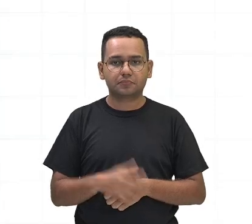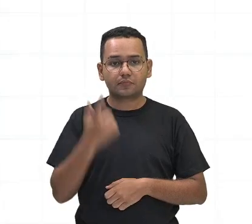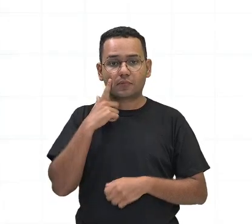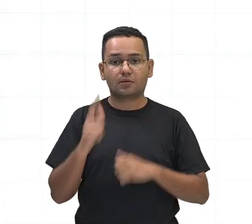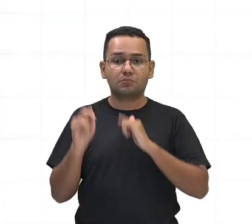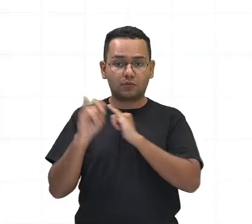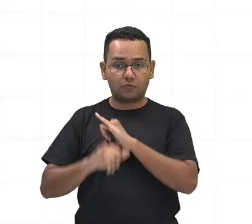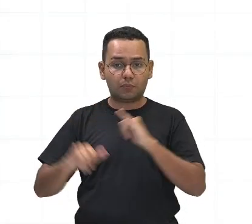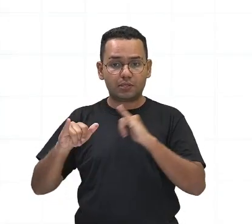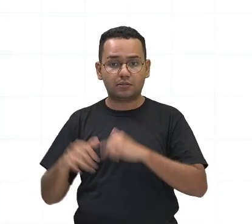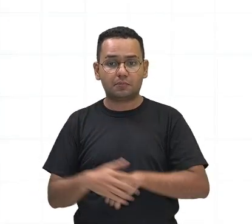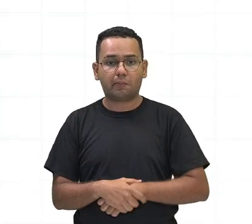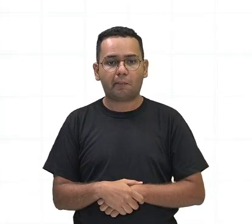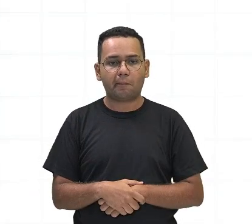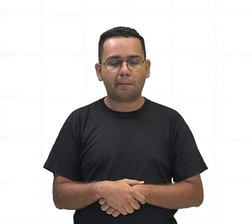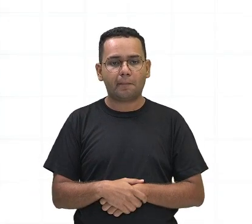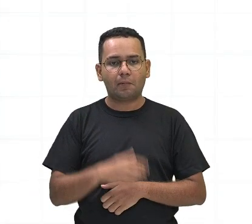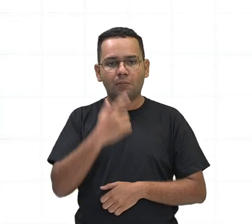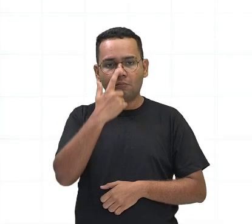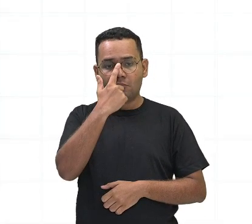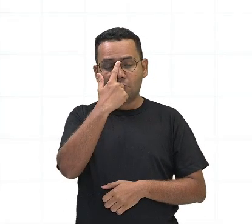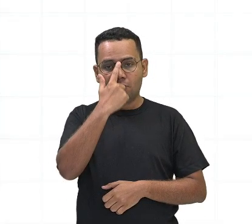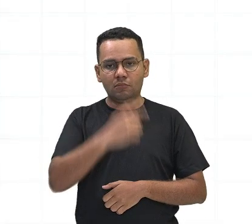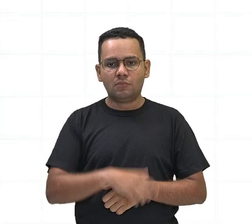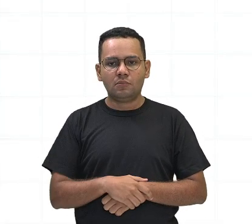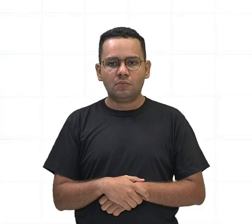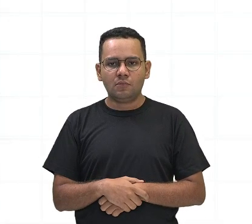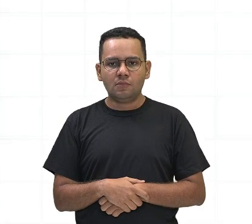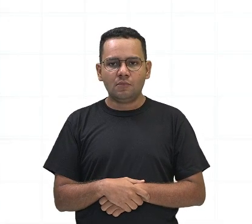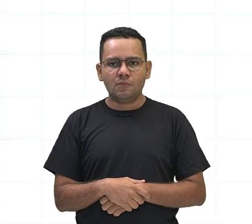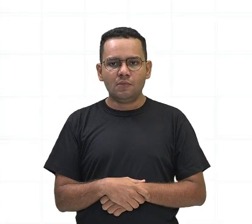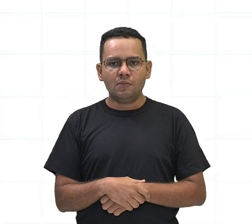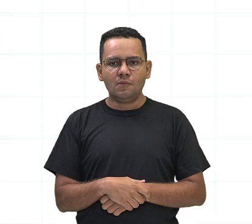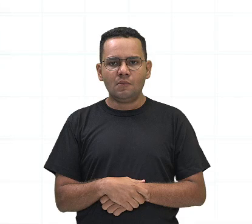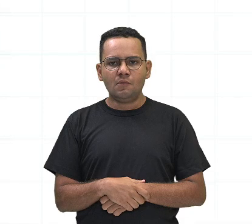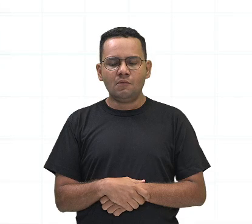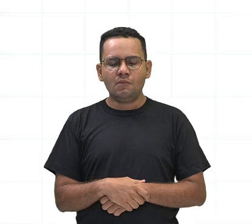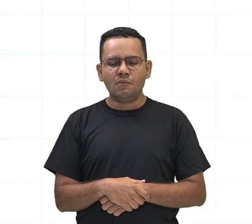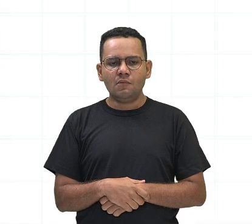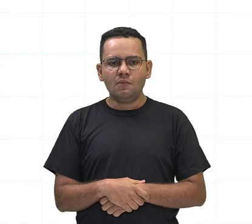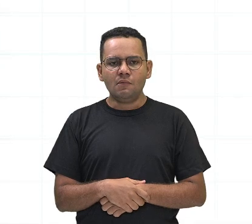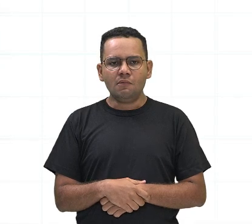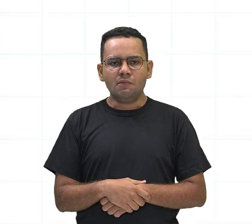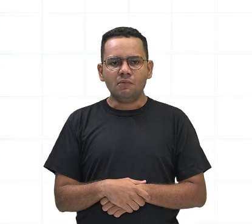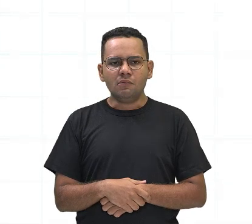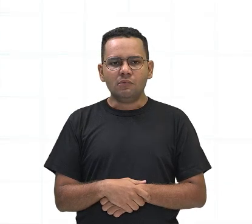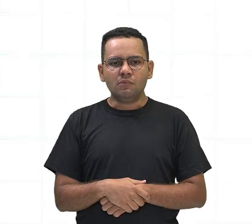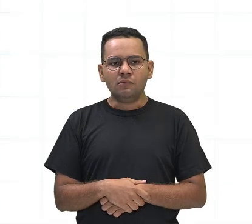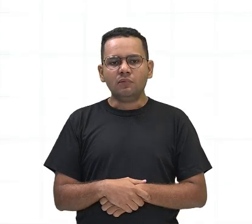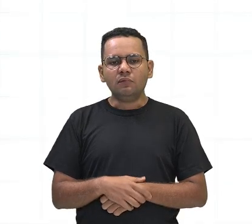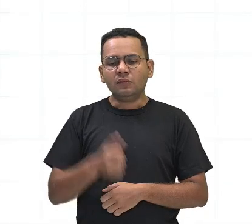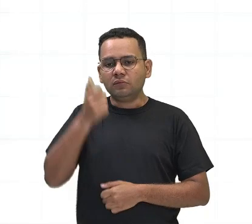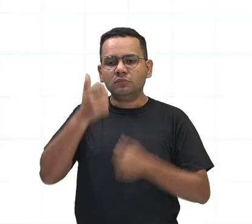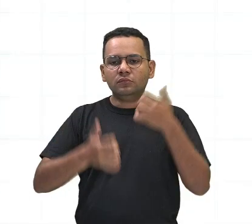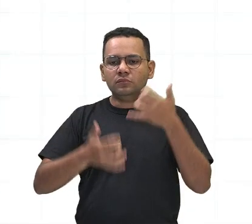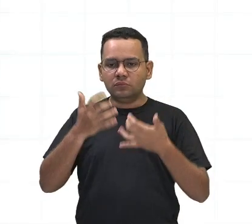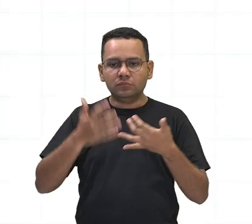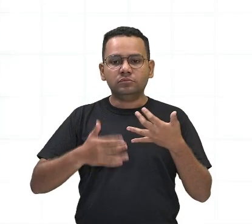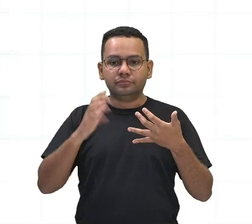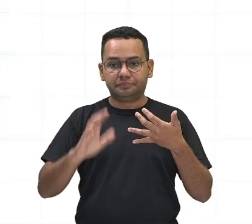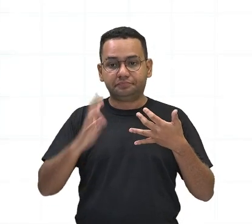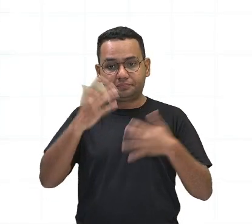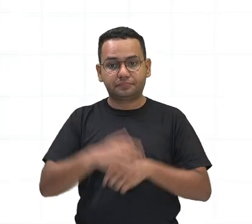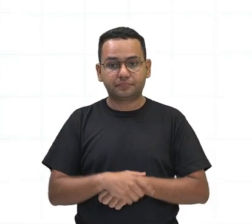notícia também, né, que vai dizer aí, né, qual é o fato. Qual é esse fato,